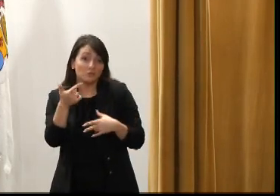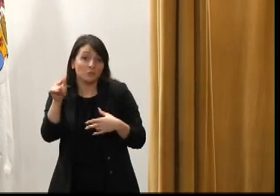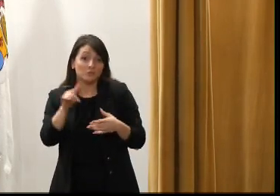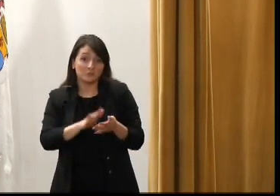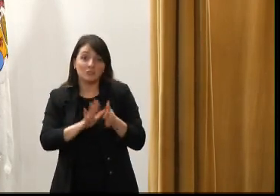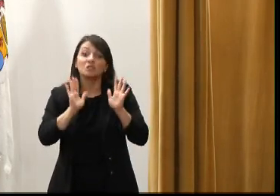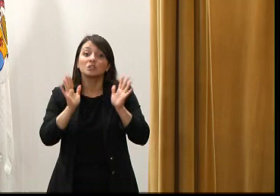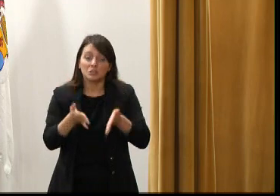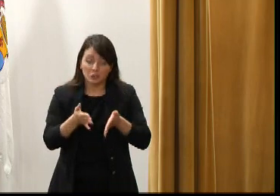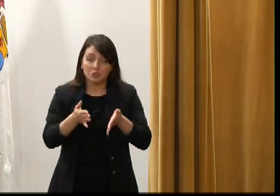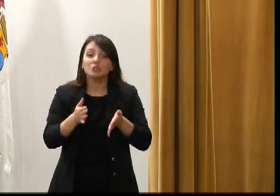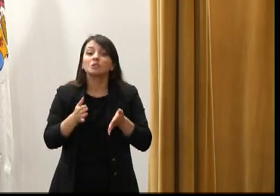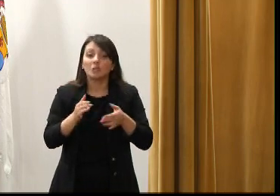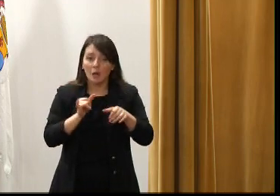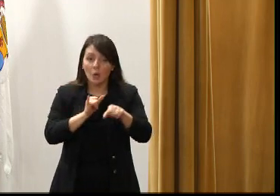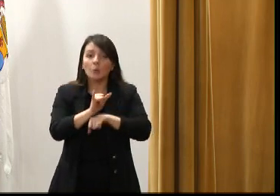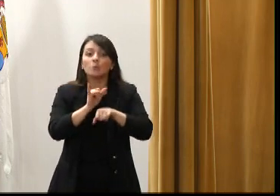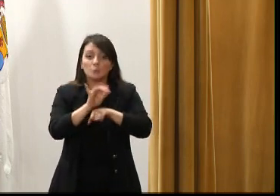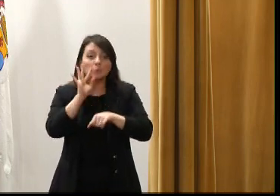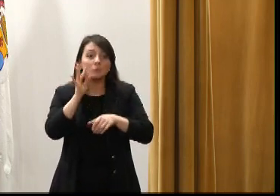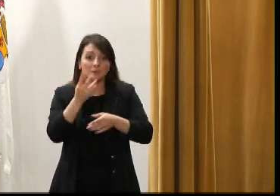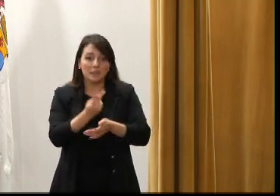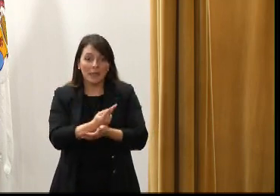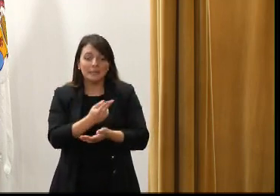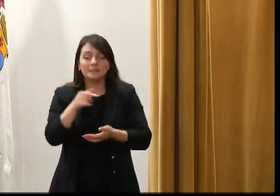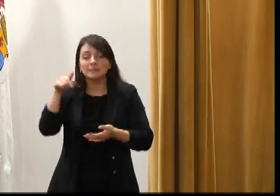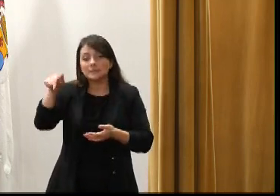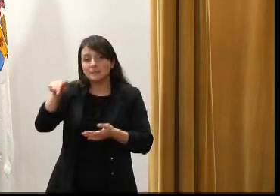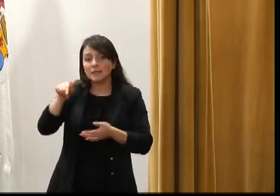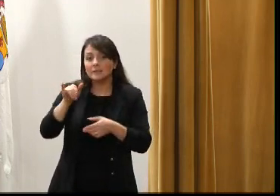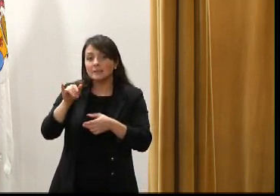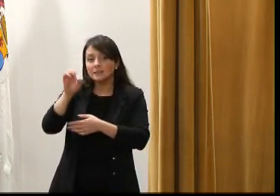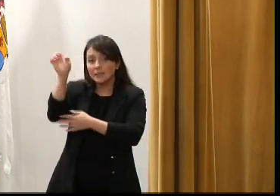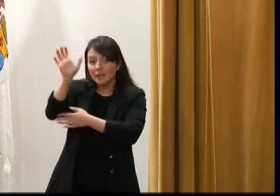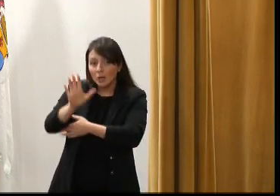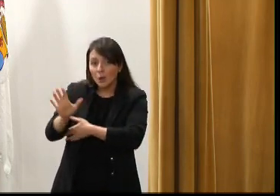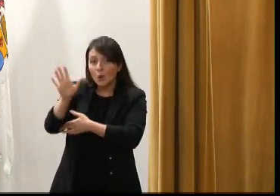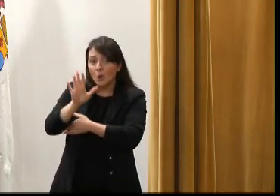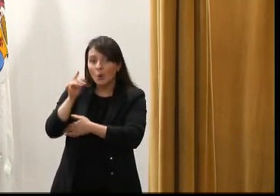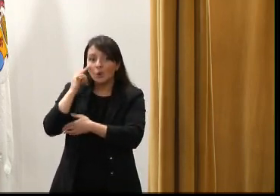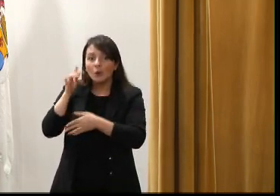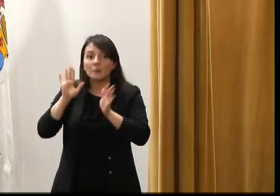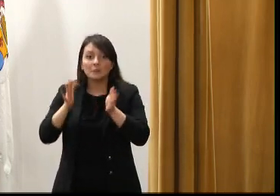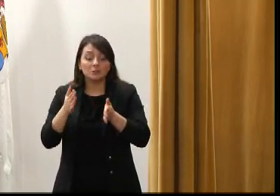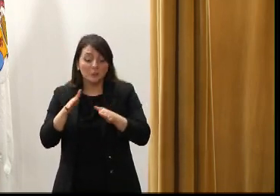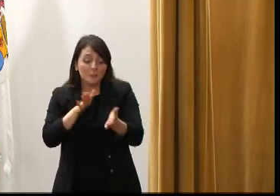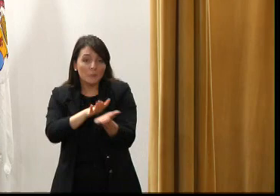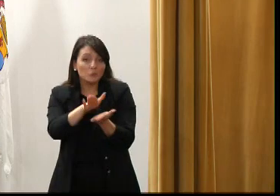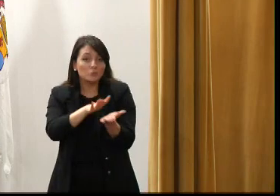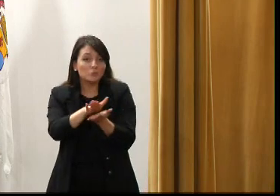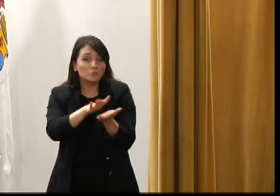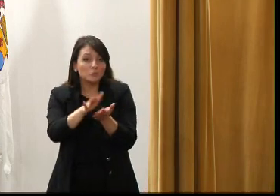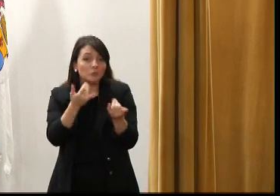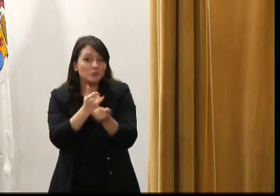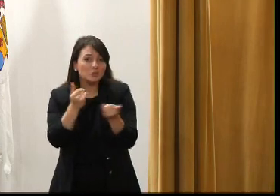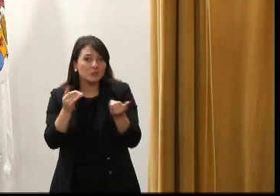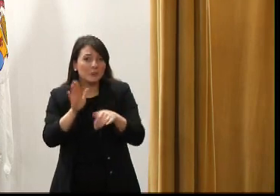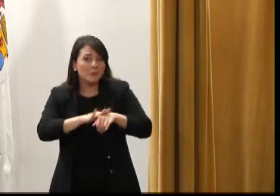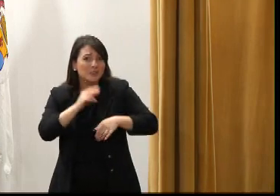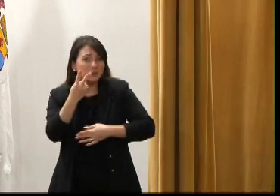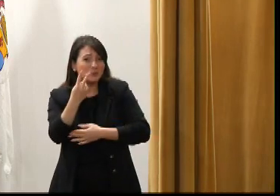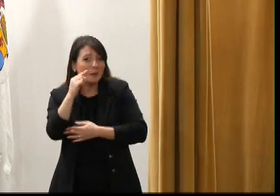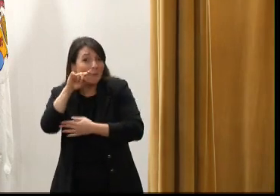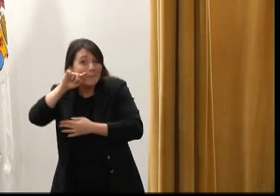Europa. Há enormes cooperativas de produção e consumo de energia que envolvem mais de 2 milhões de